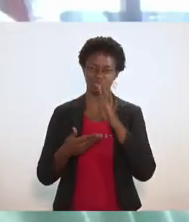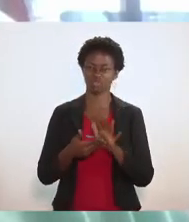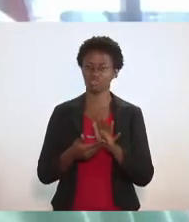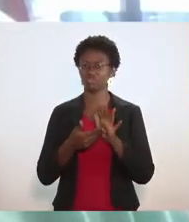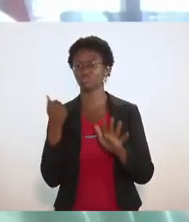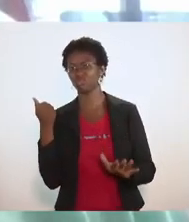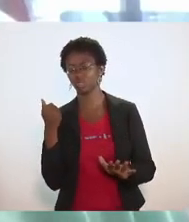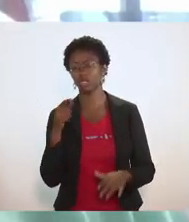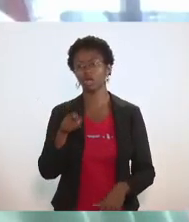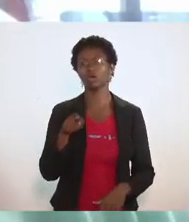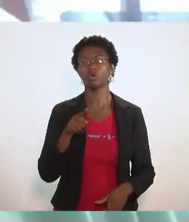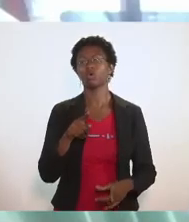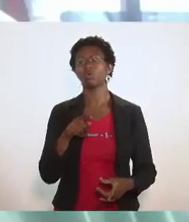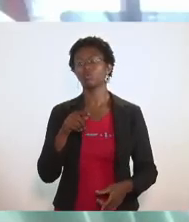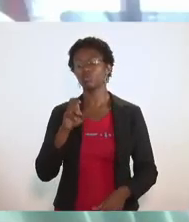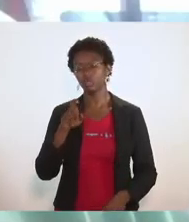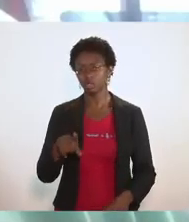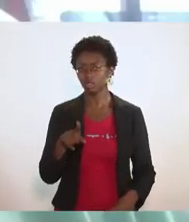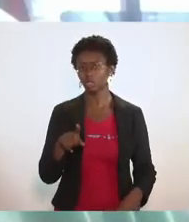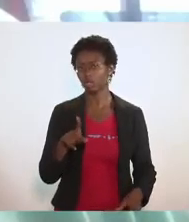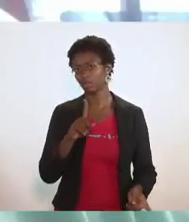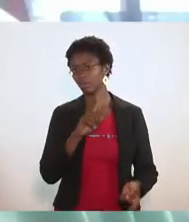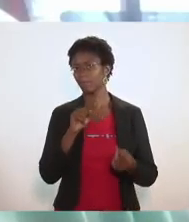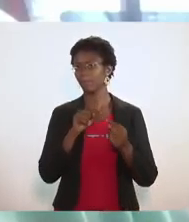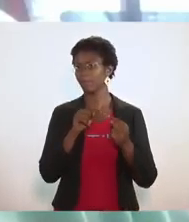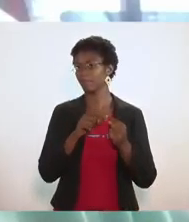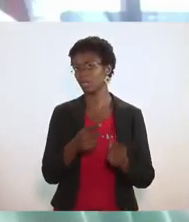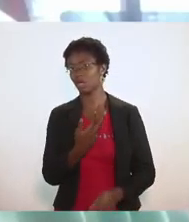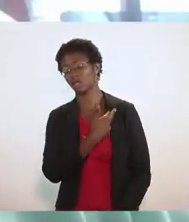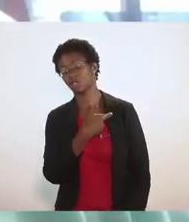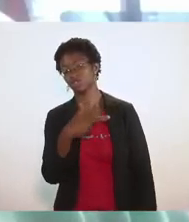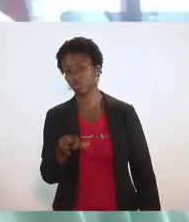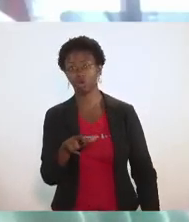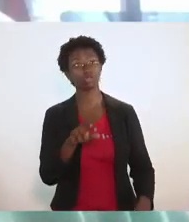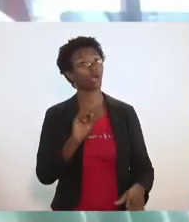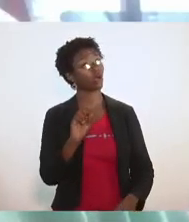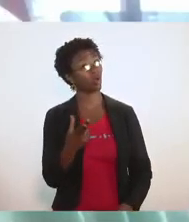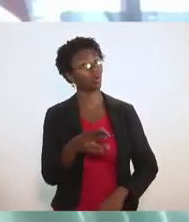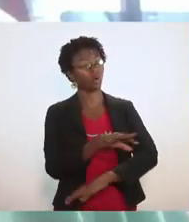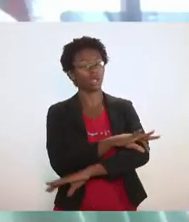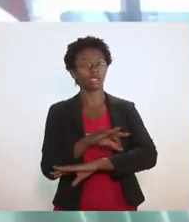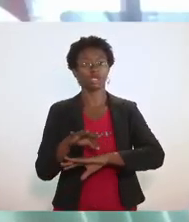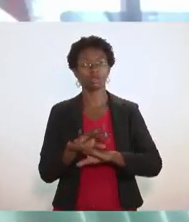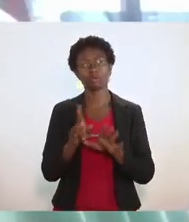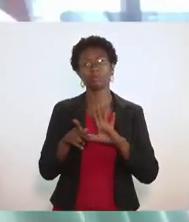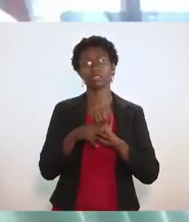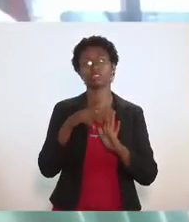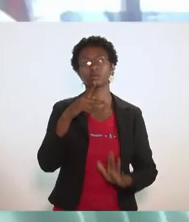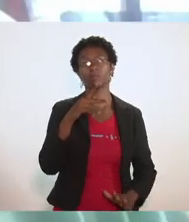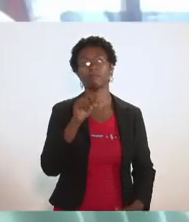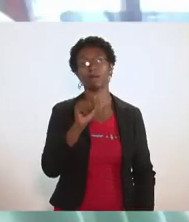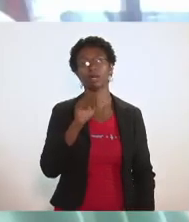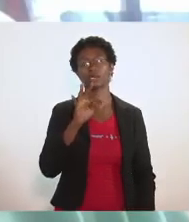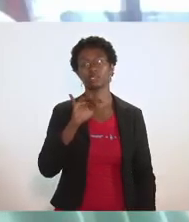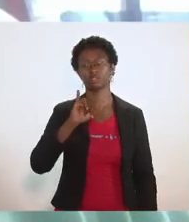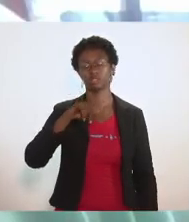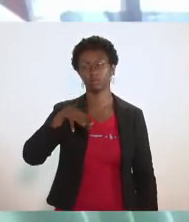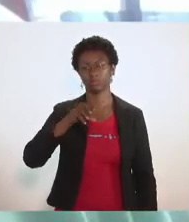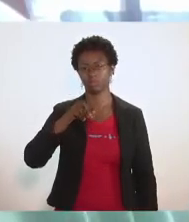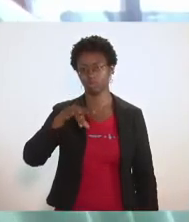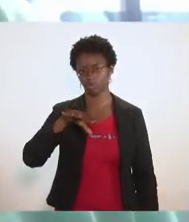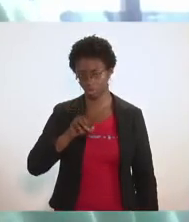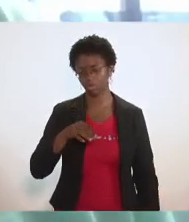prazo e condições, etc., etc. Então, eu seria favorável à emenda com uma subemenda